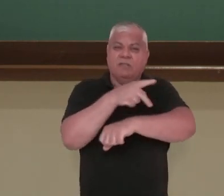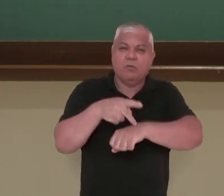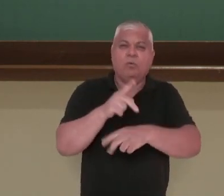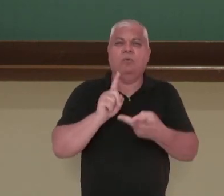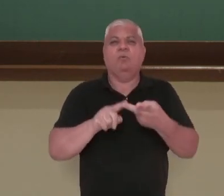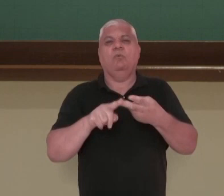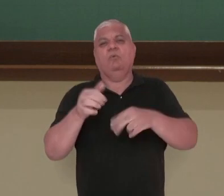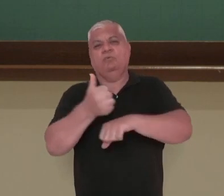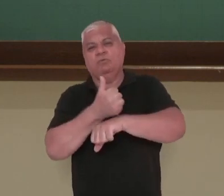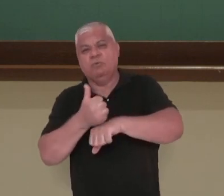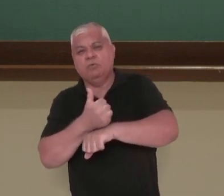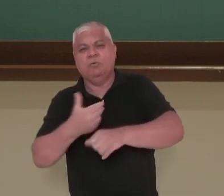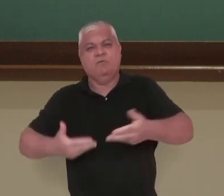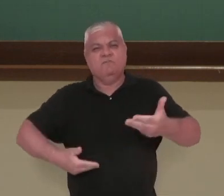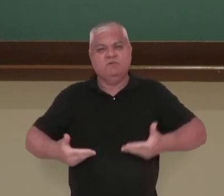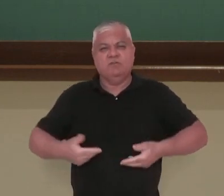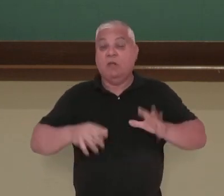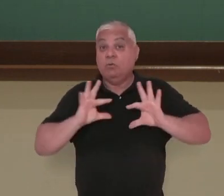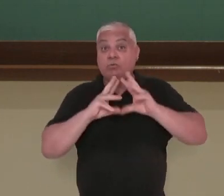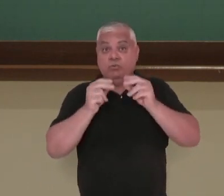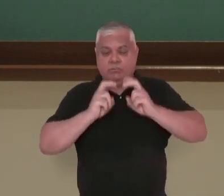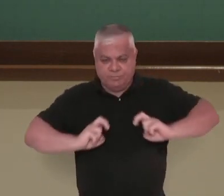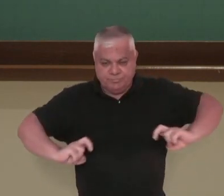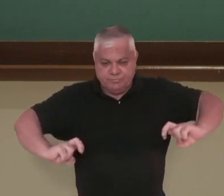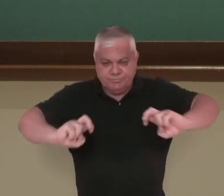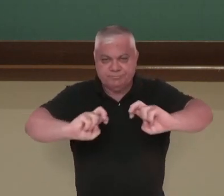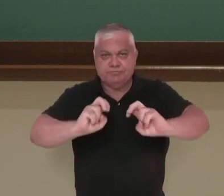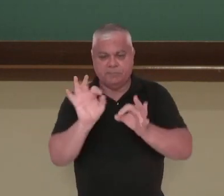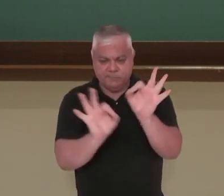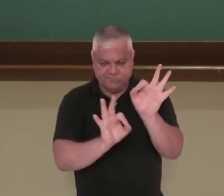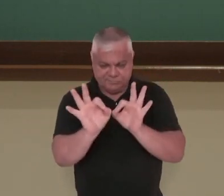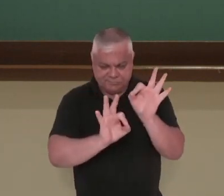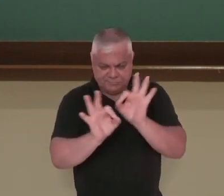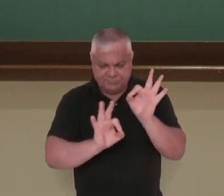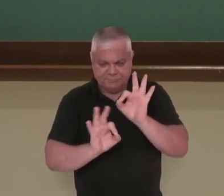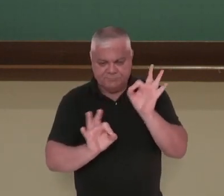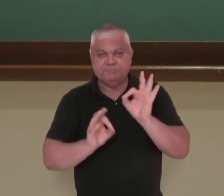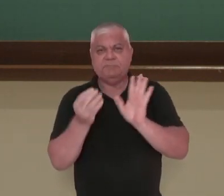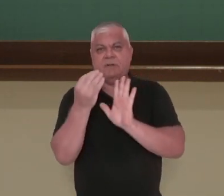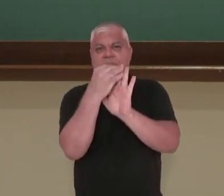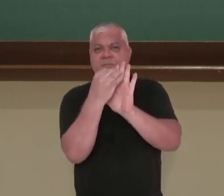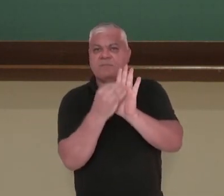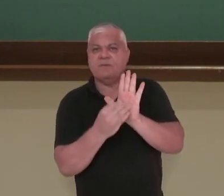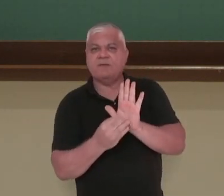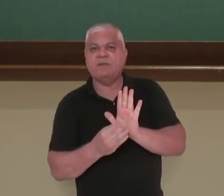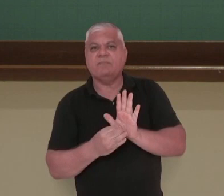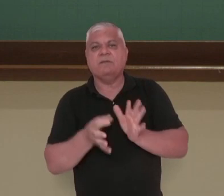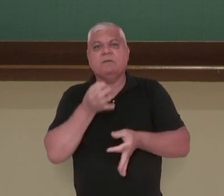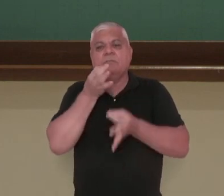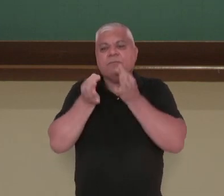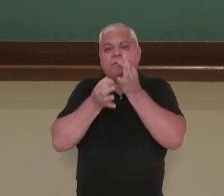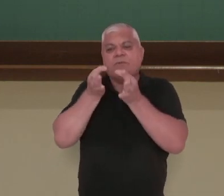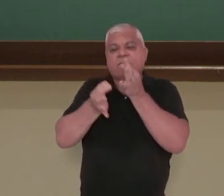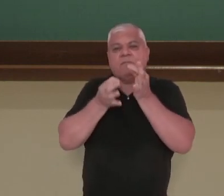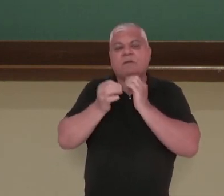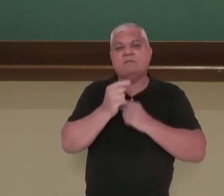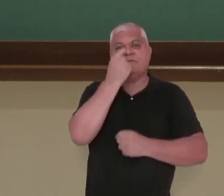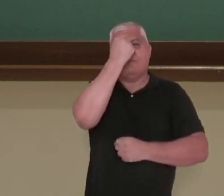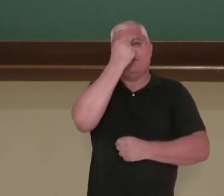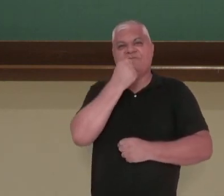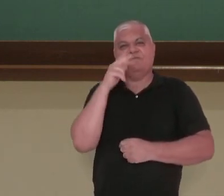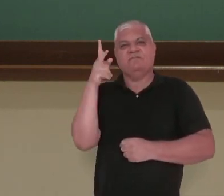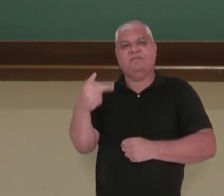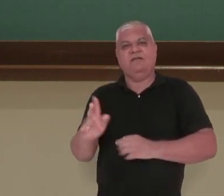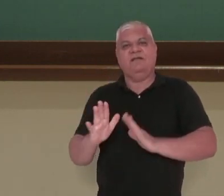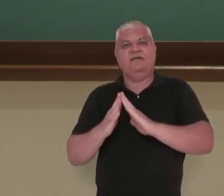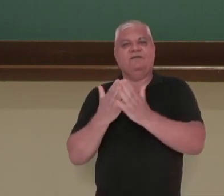professores, participam funcionários, todos eles participam. Então, você tem regimentos variados, que tem cada um o estilo daquela escola.